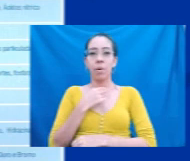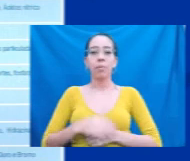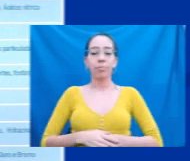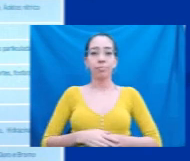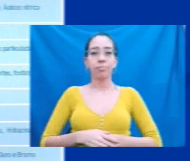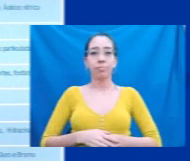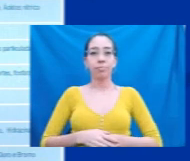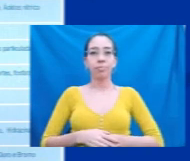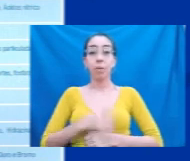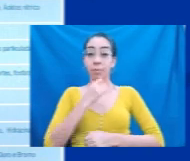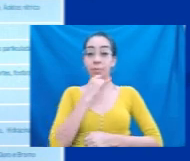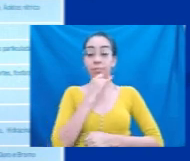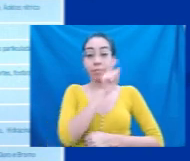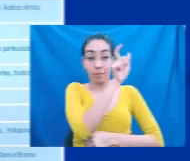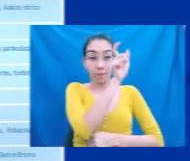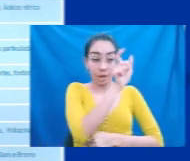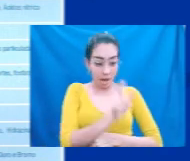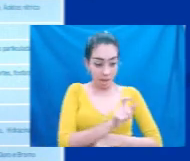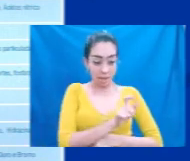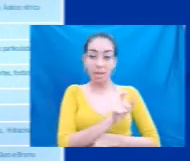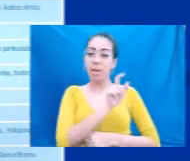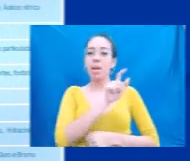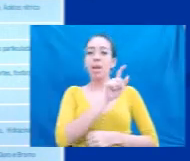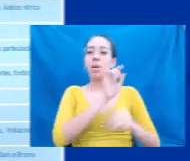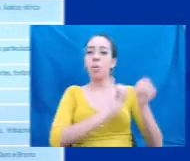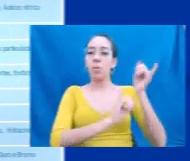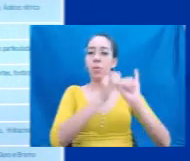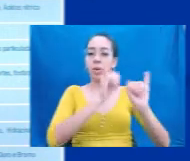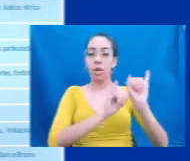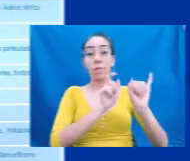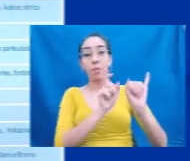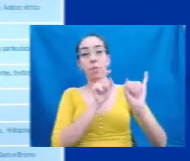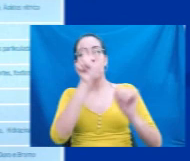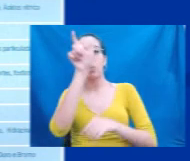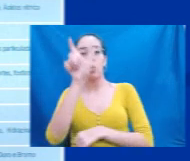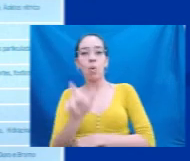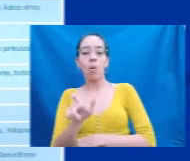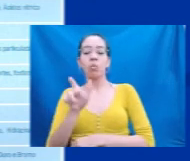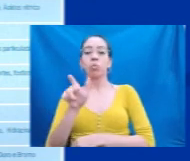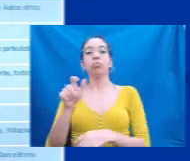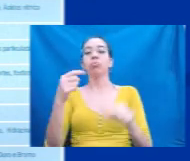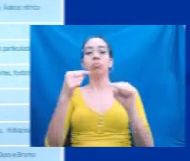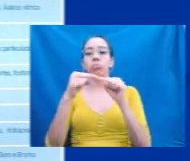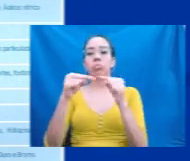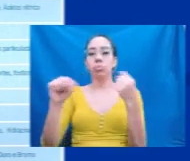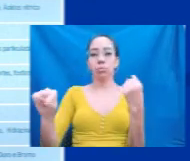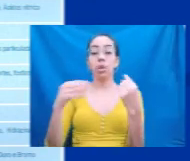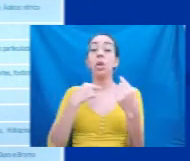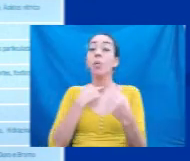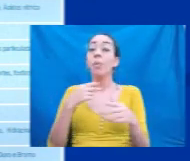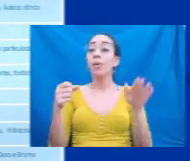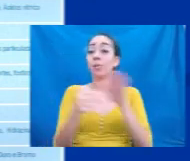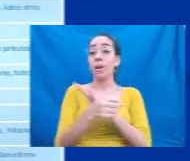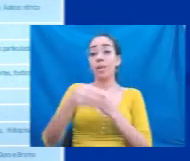bases fortes, clorados, nitratos. Aqui, Por exemplo, o cloro, né? É a mesma coisa que a gente